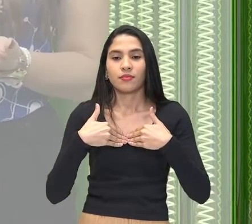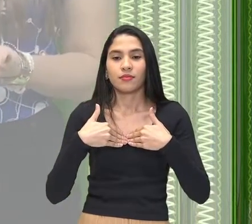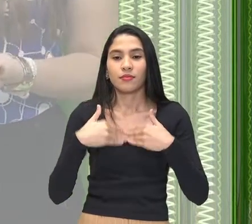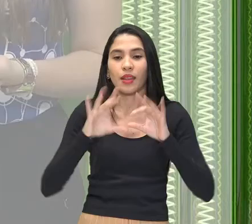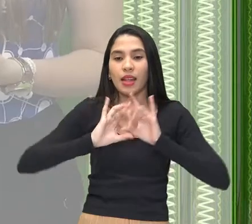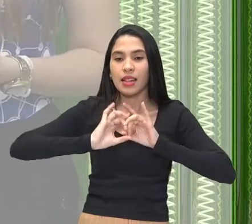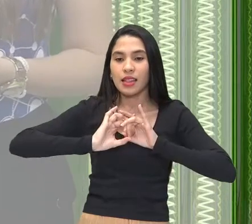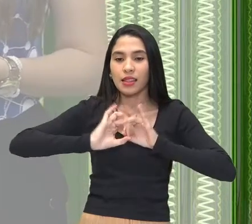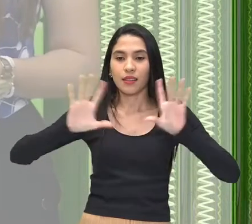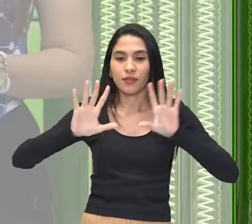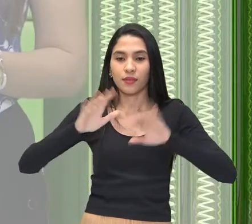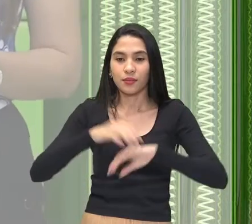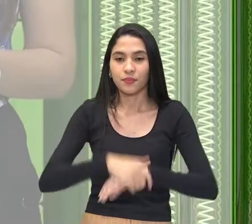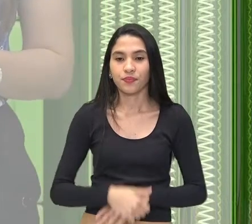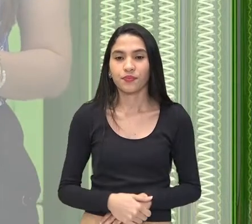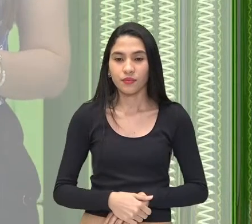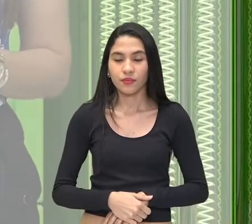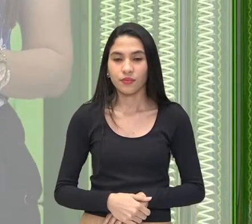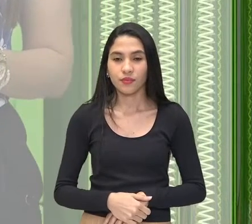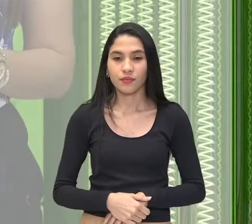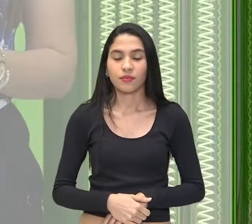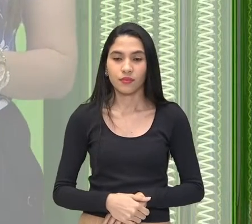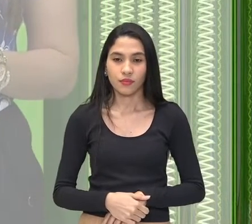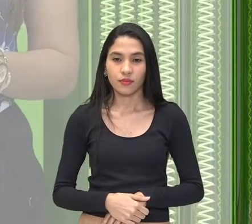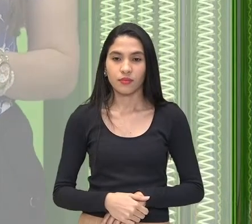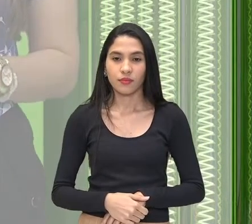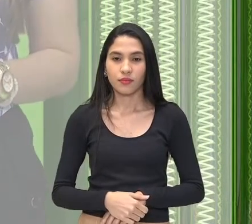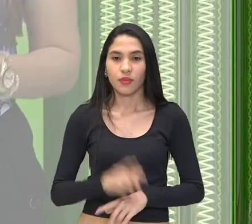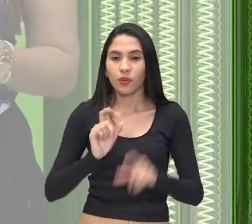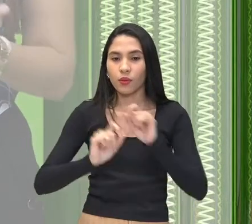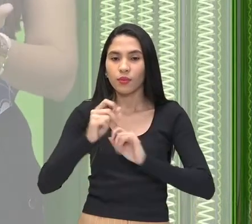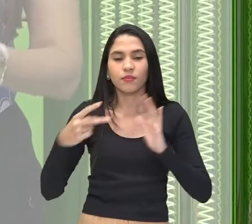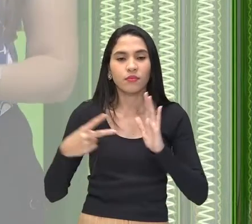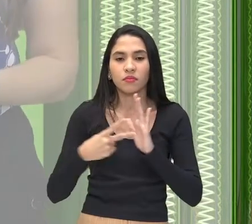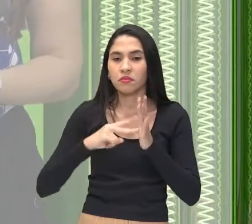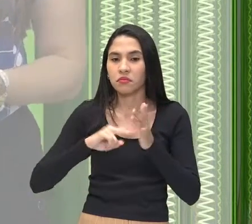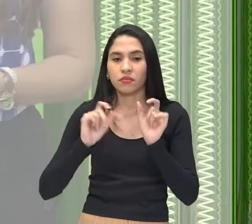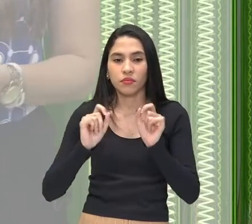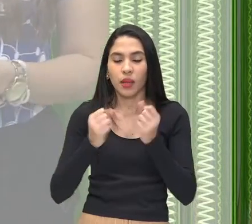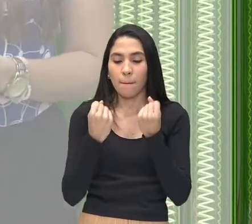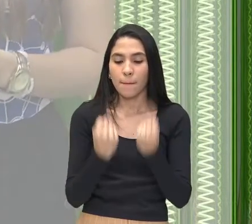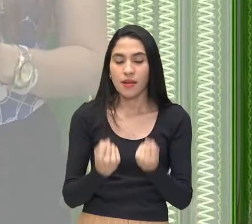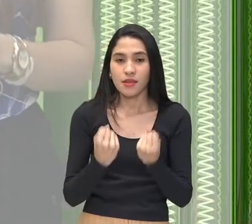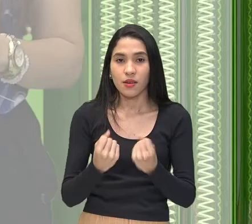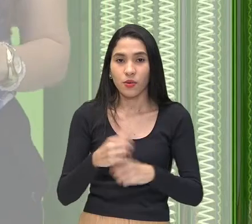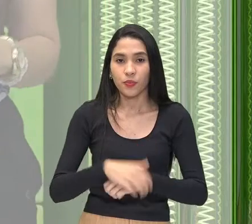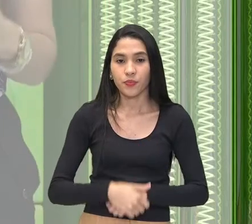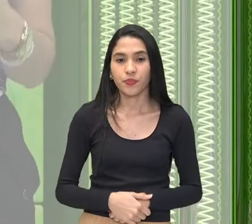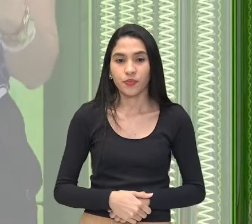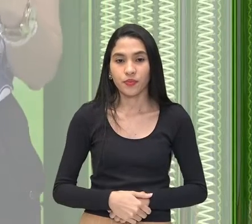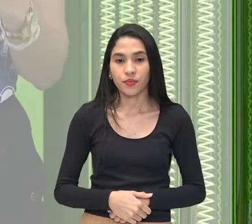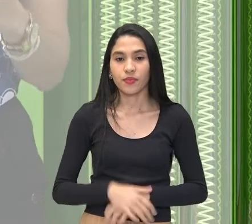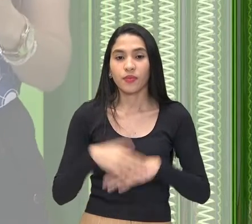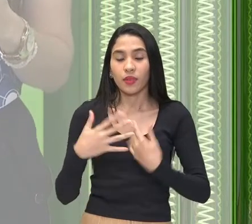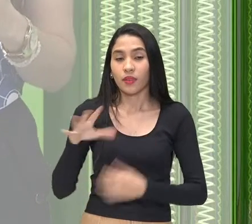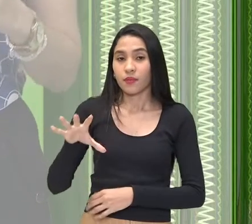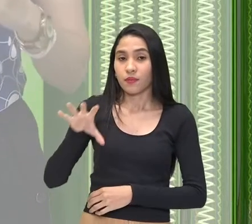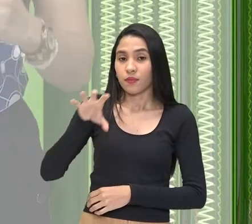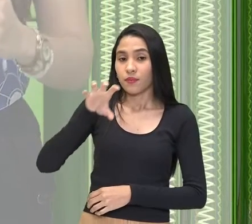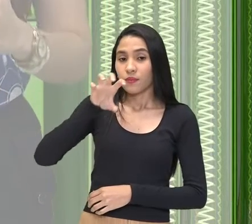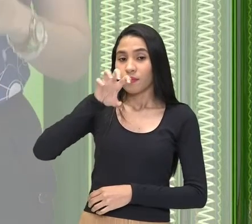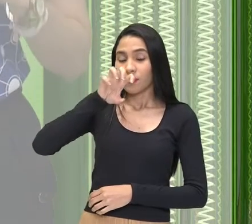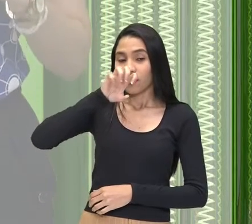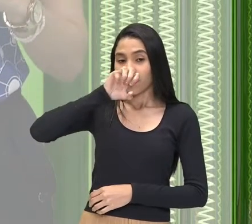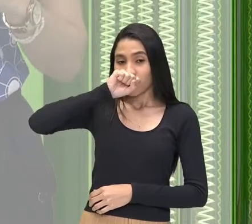liberado, né? Pela expiração. E o que isso tem a ver com a pressão atmosférica? Então, a